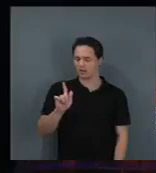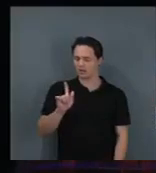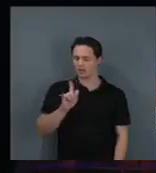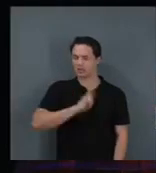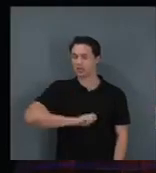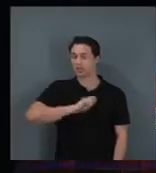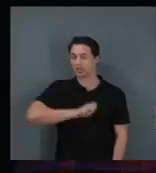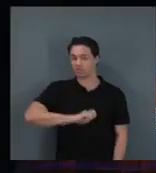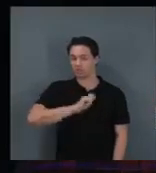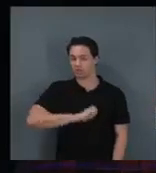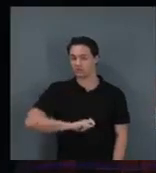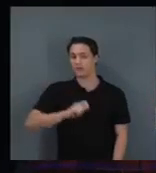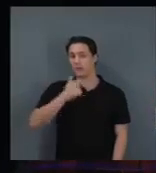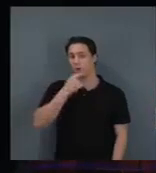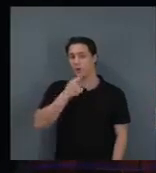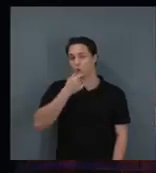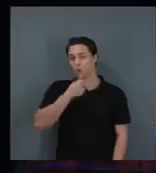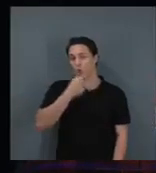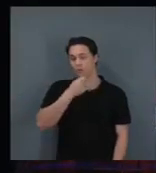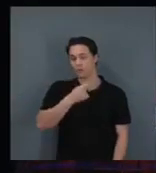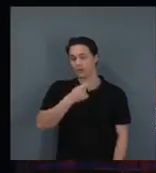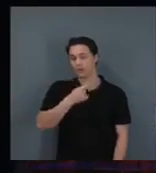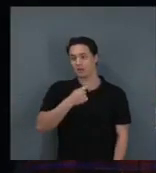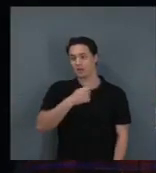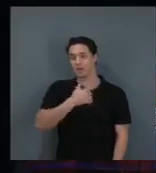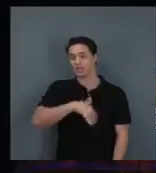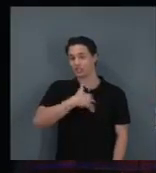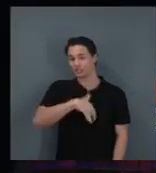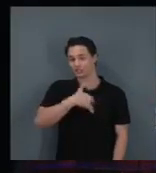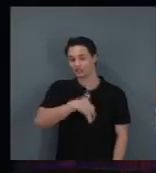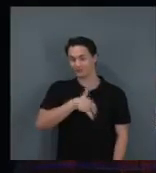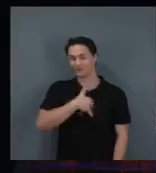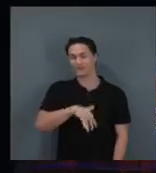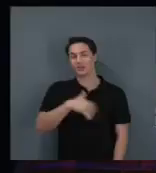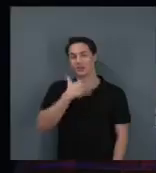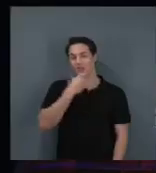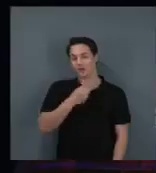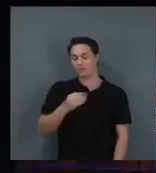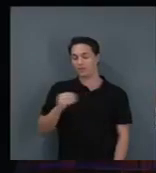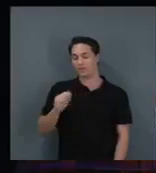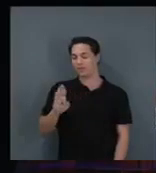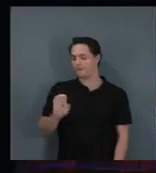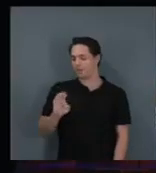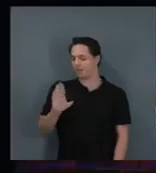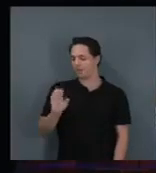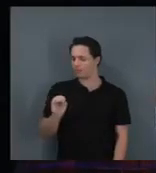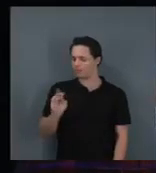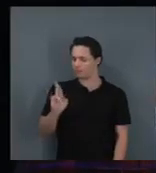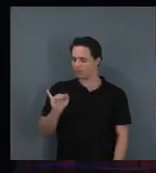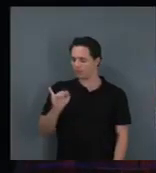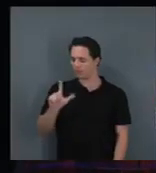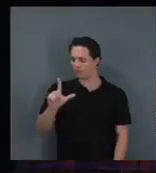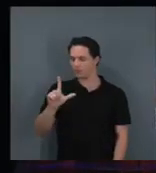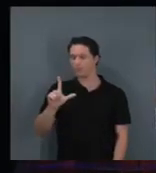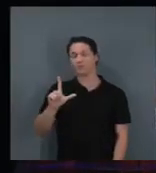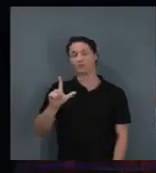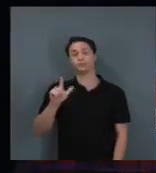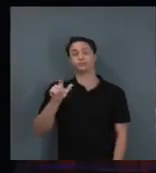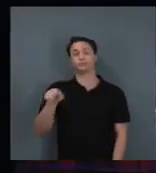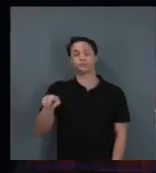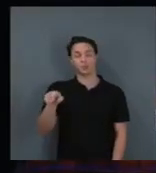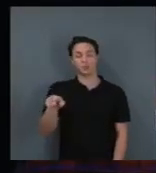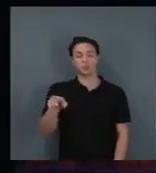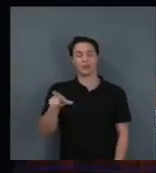de Jorge Mário Bergoglio. Bergoglio deixa assim